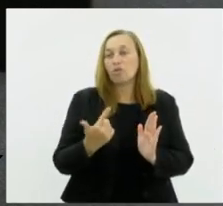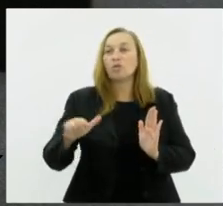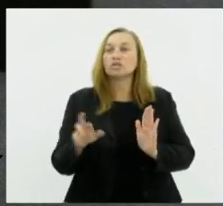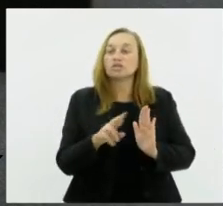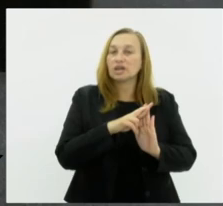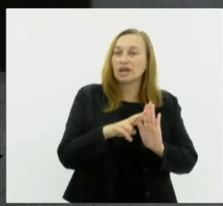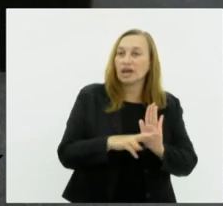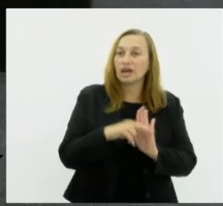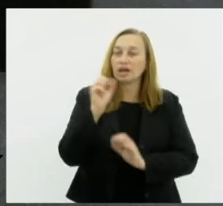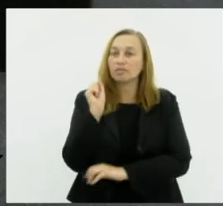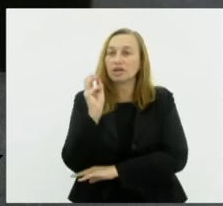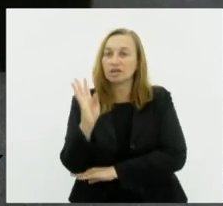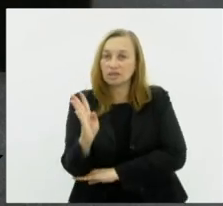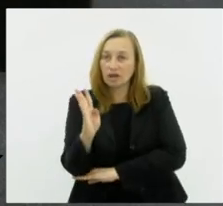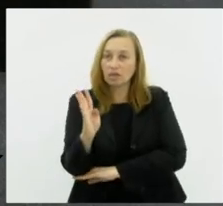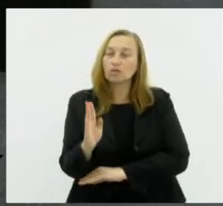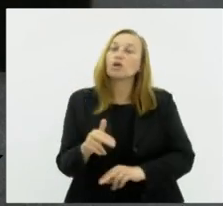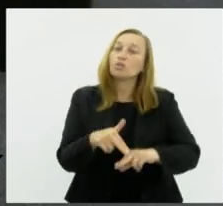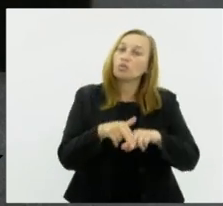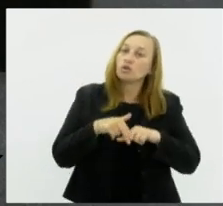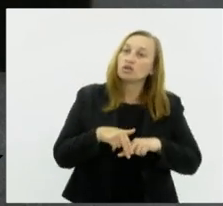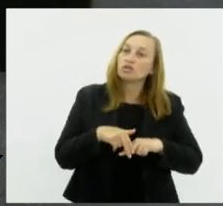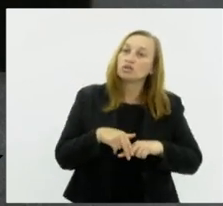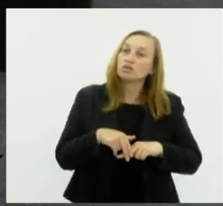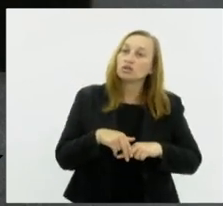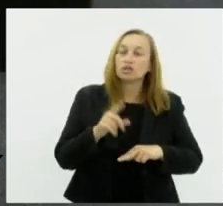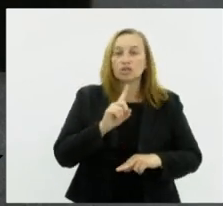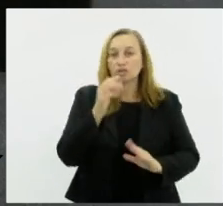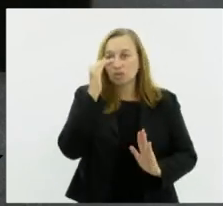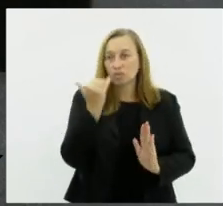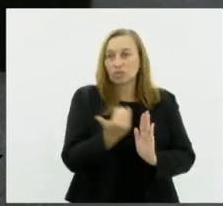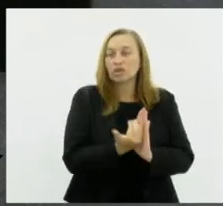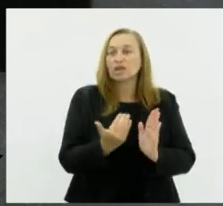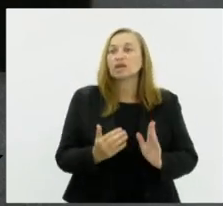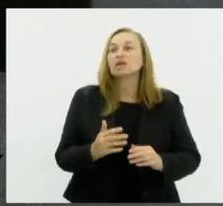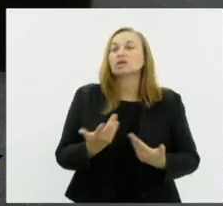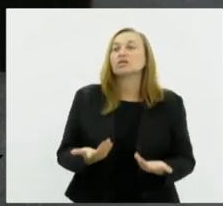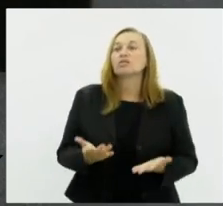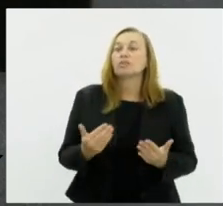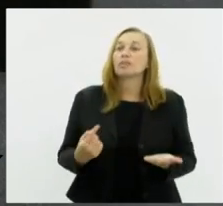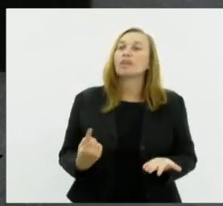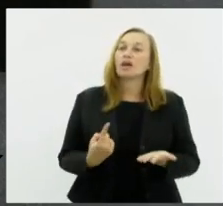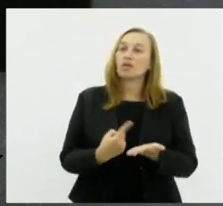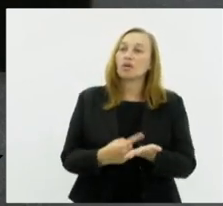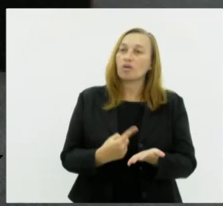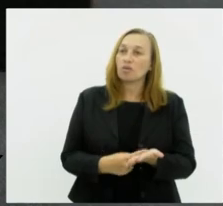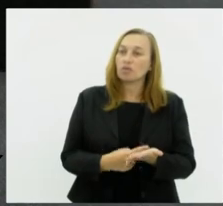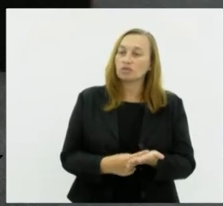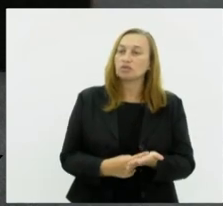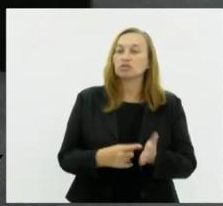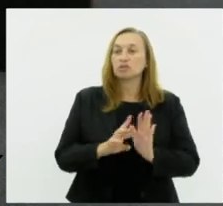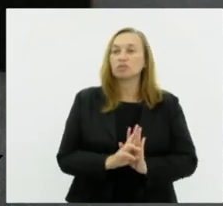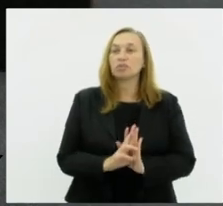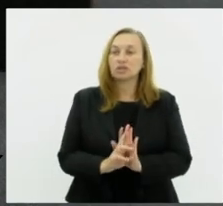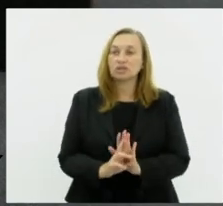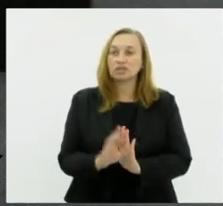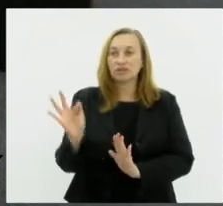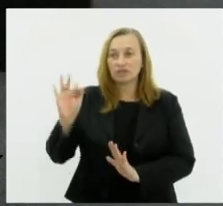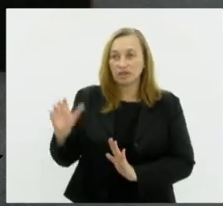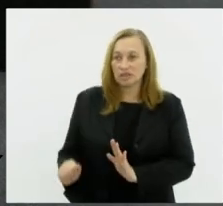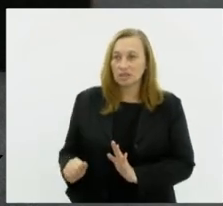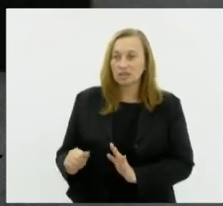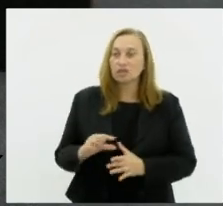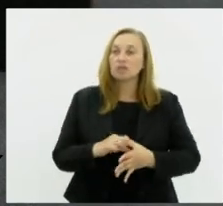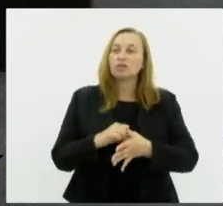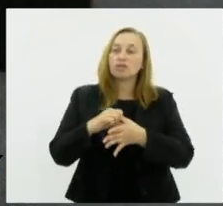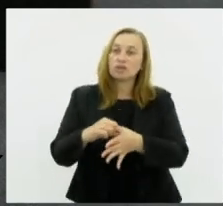ambiental, e por isso não está sendo cumprido. Sobre isso, eu fechei um acordo com os representantes da Fazenda, com o líder do governo,